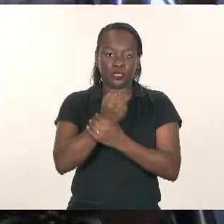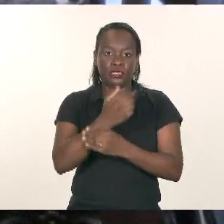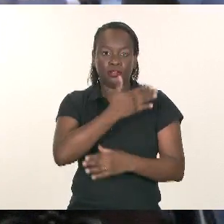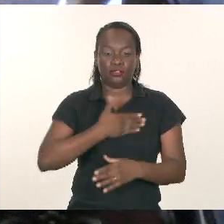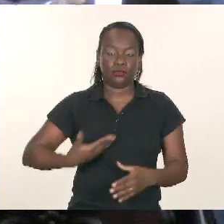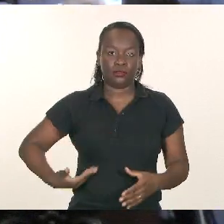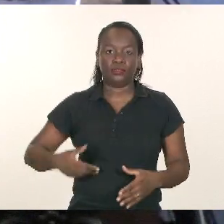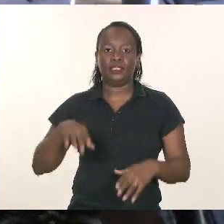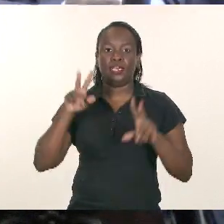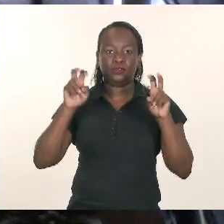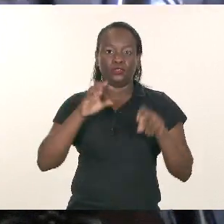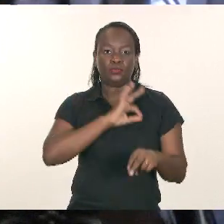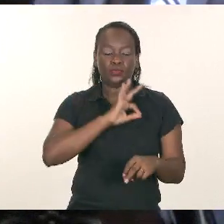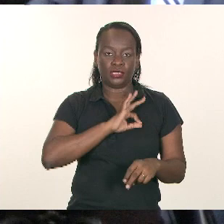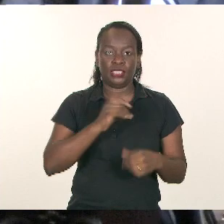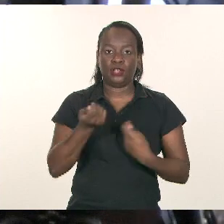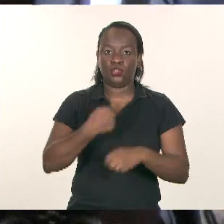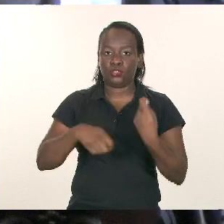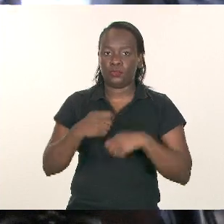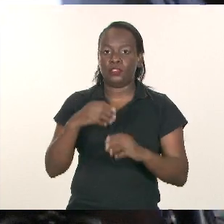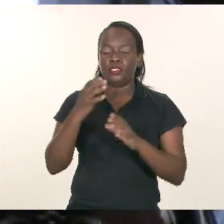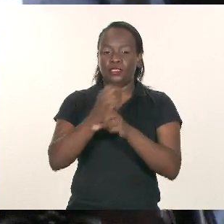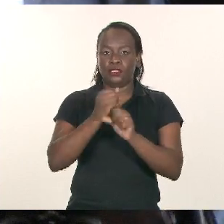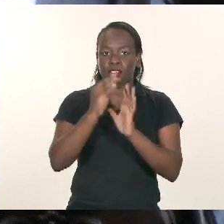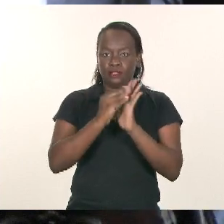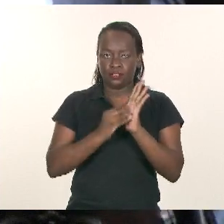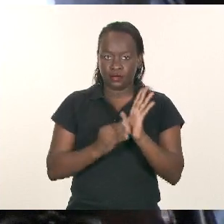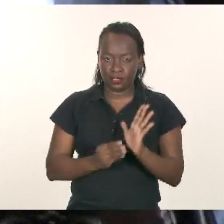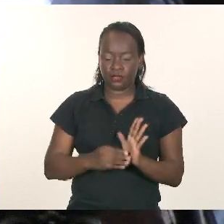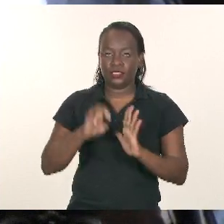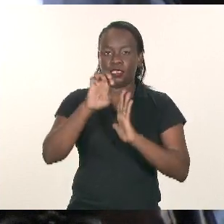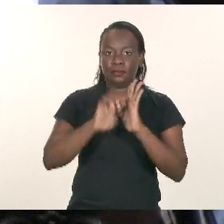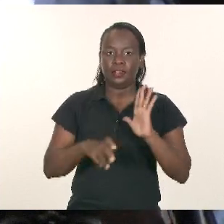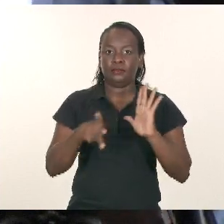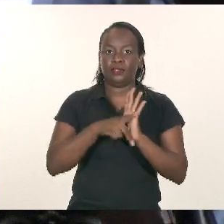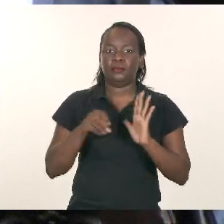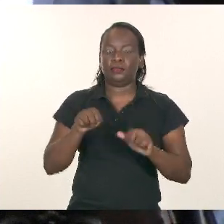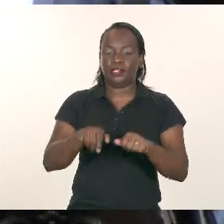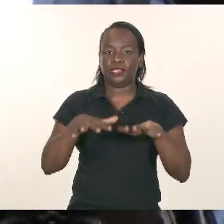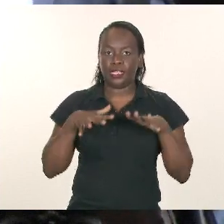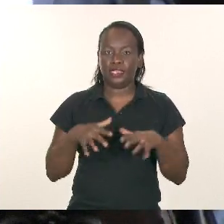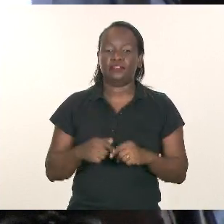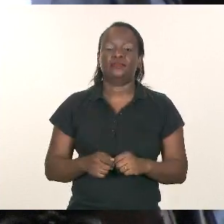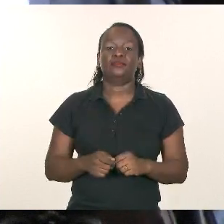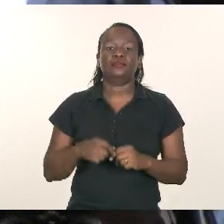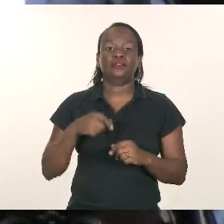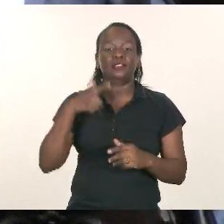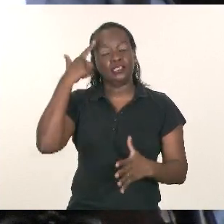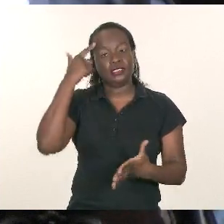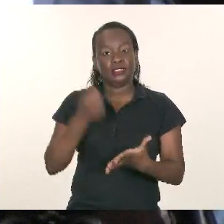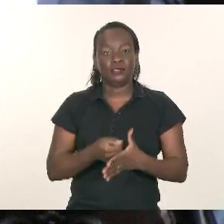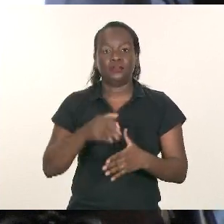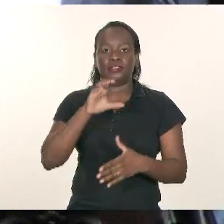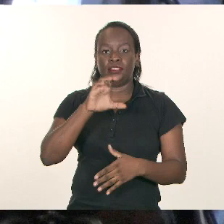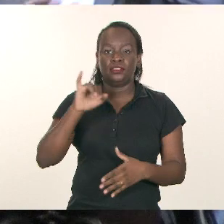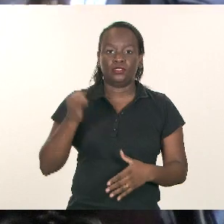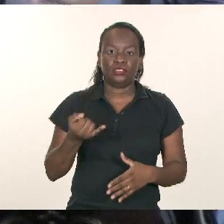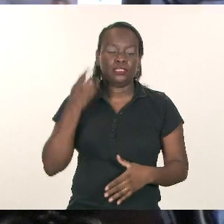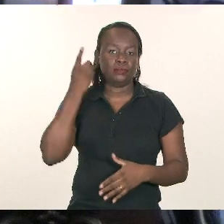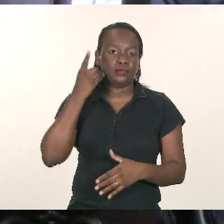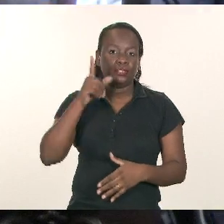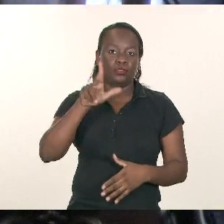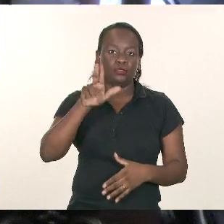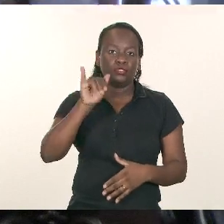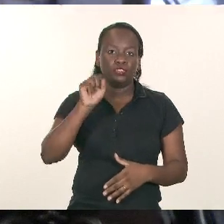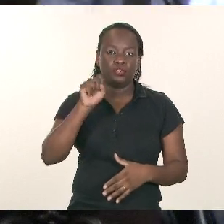pública, assunto de polícia, de economia e orçamento, as emendas de plenário. Para emitir parecer pela CCJ, deputado